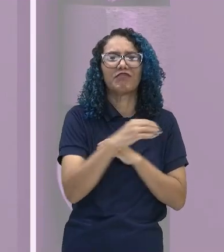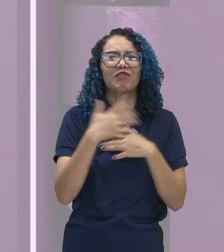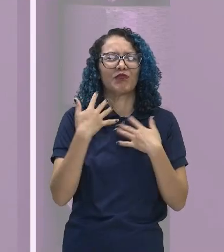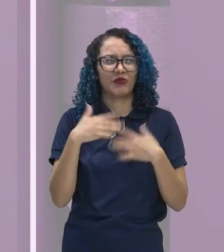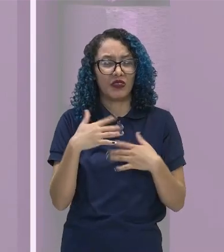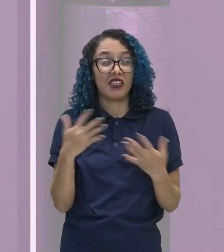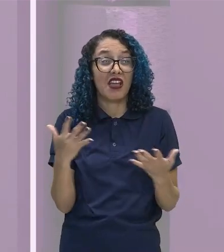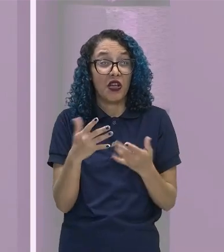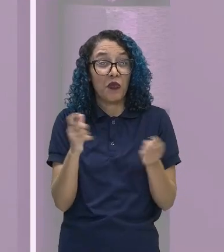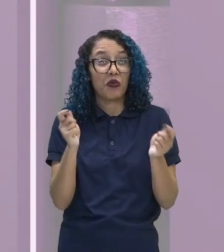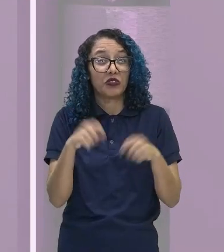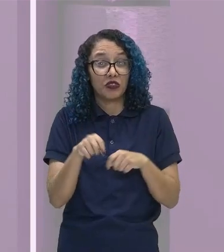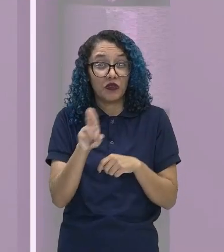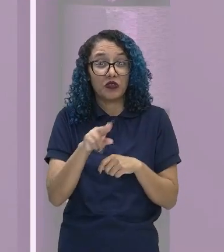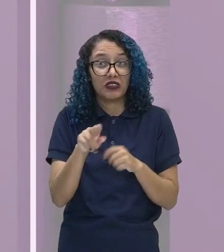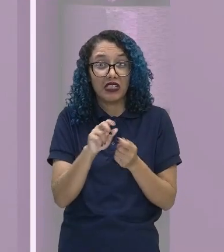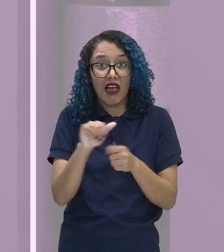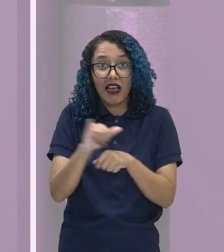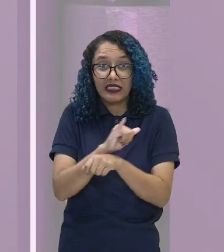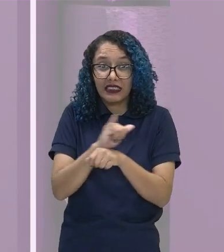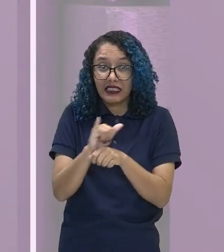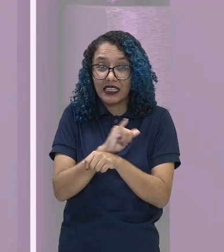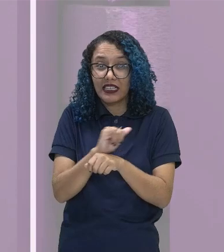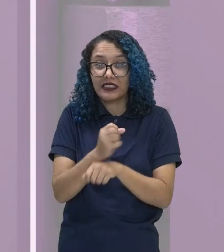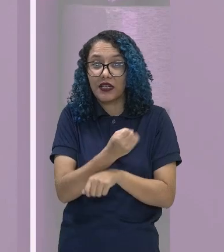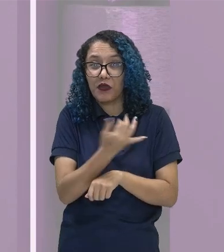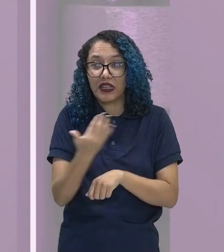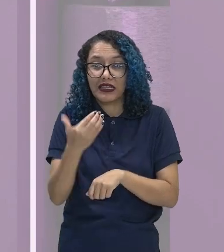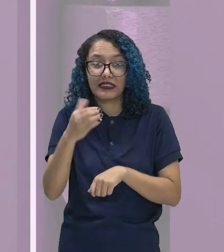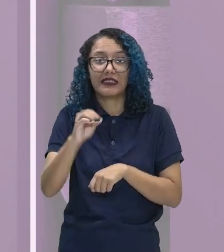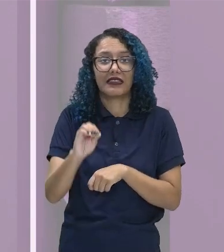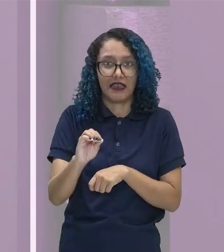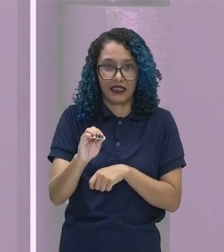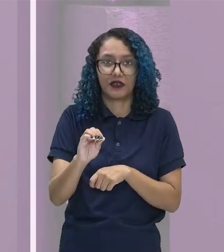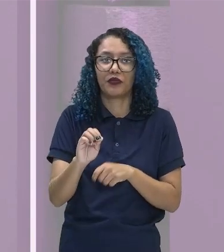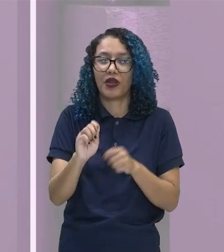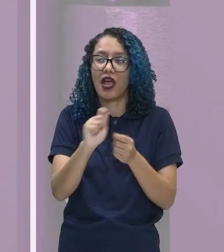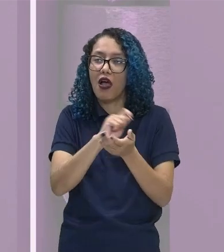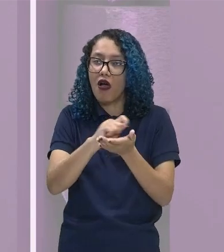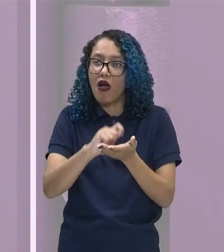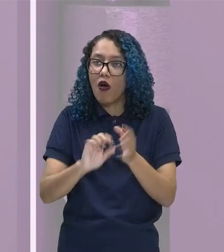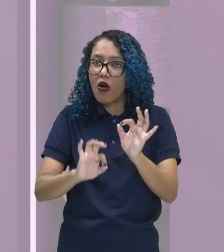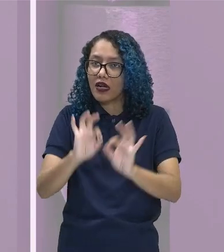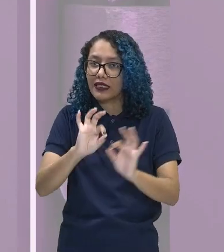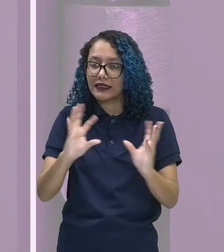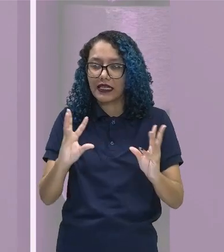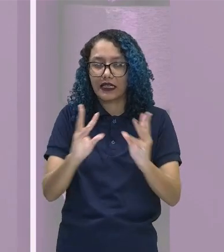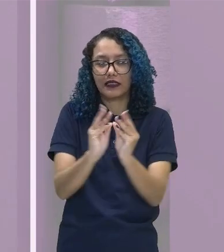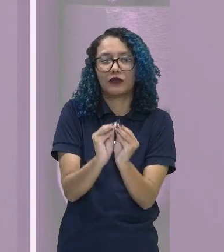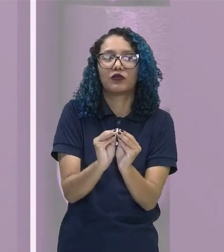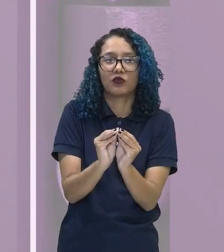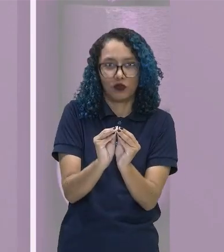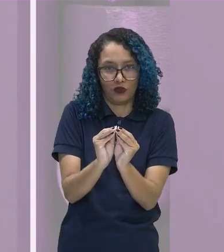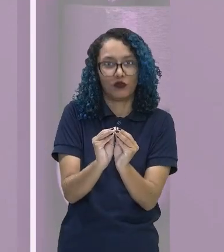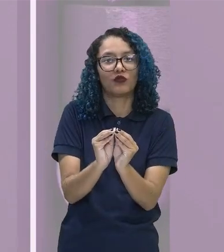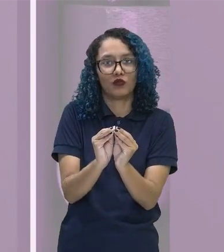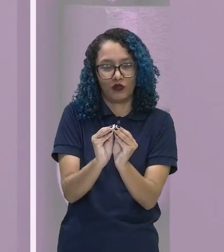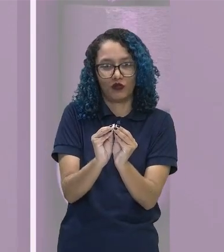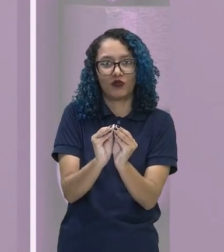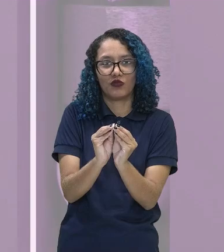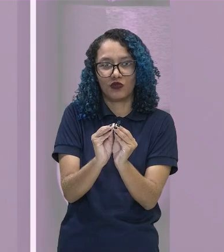vem a potência de base 10, ela vem nos ajudar a escrever esse número de uma forma mais resumida, de uma forma mais sucinta, de uma